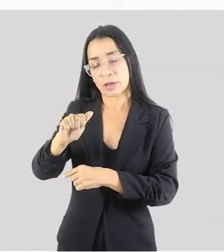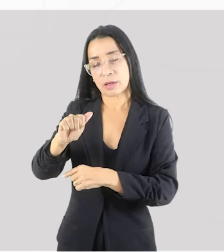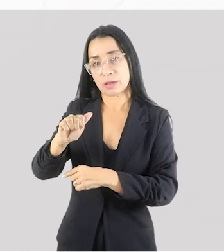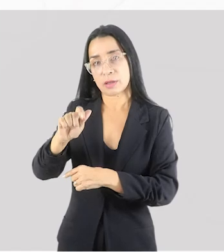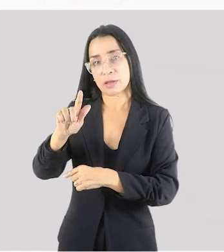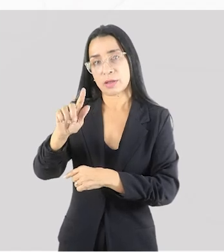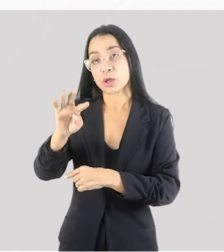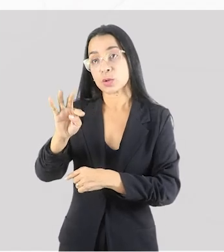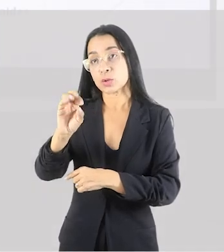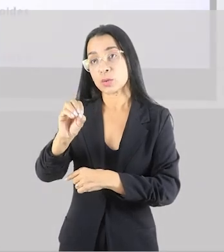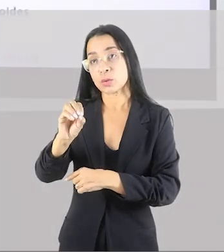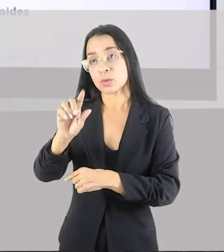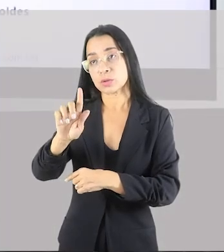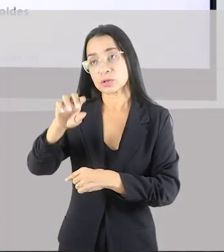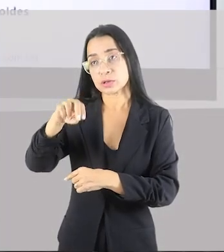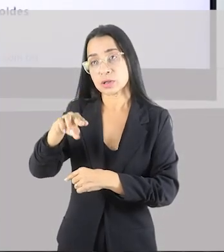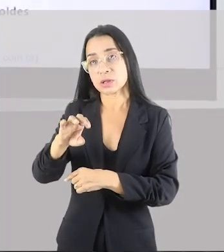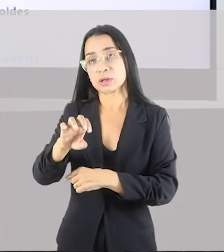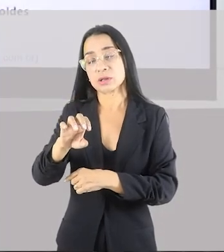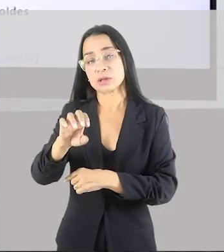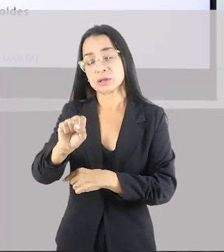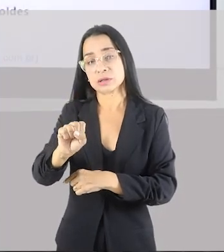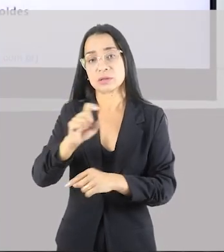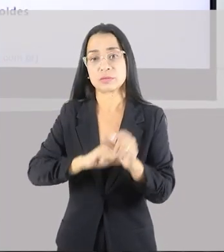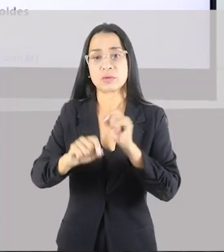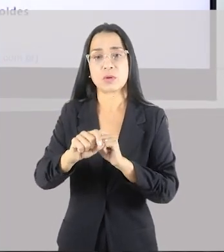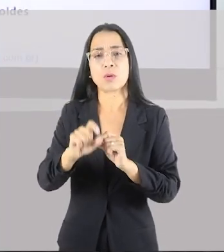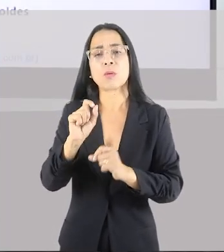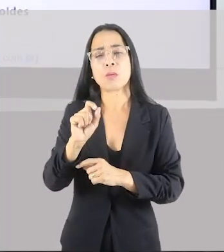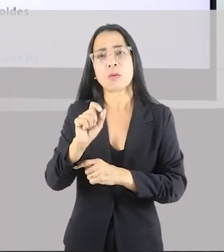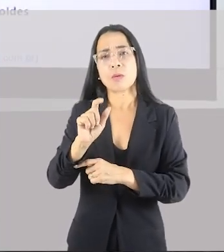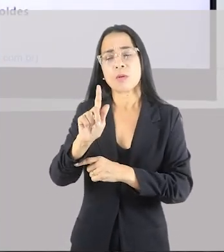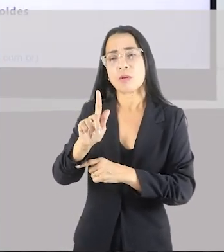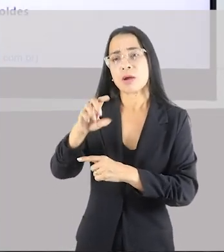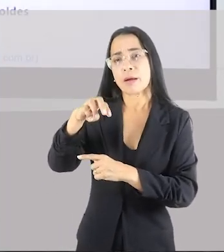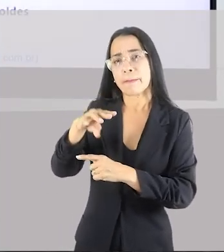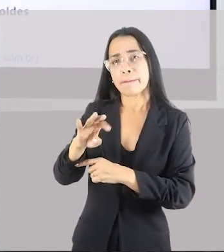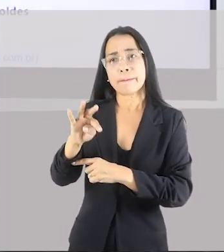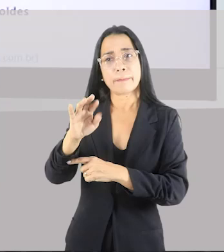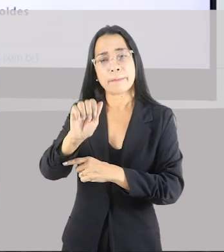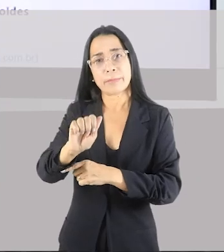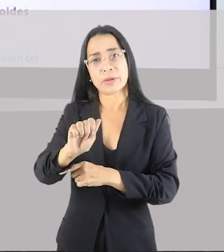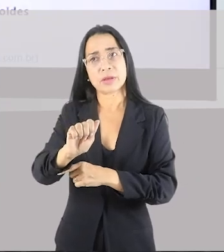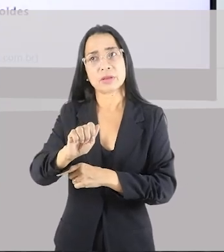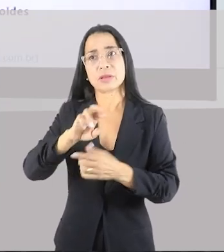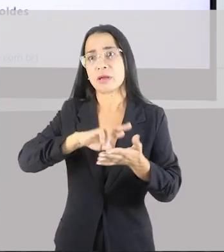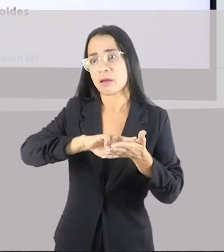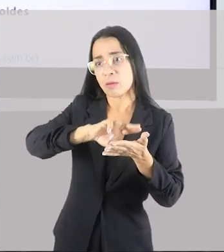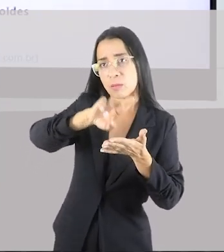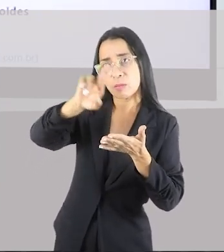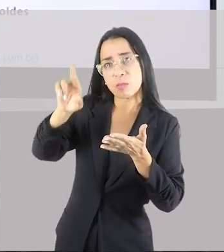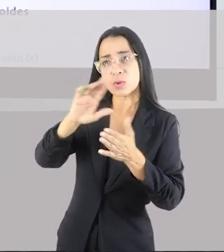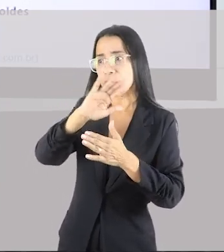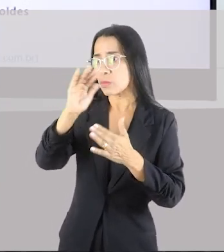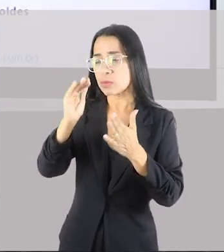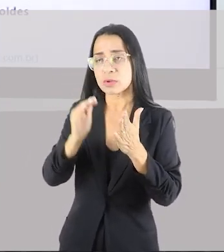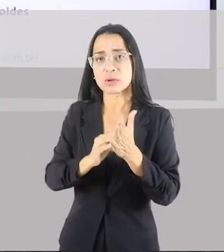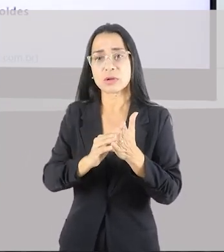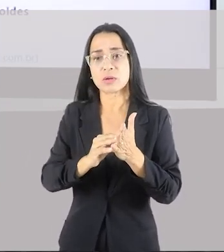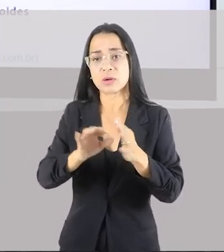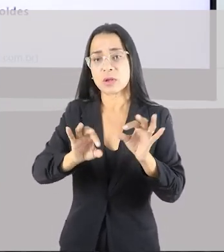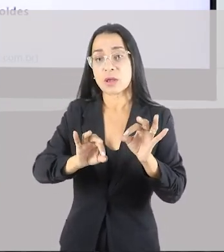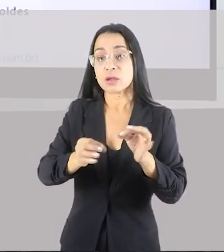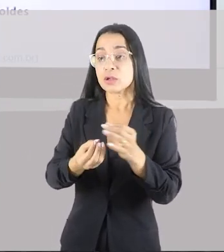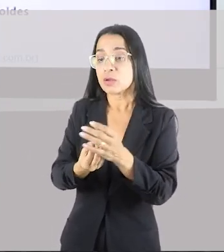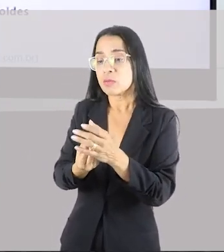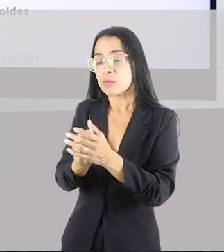analisar. Gametogênese, gente, é o processo geral, certo? De formação dos